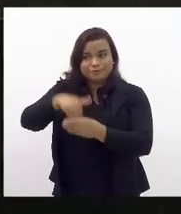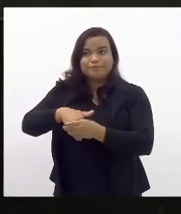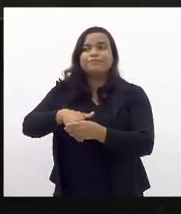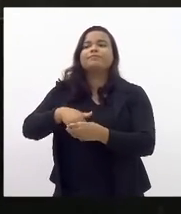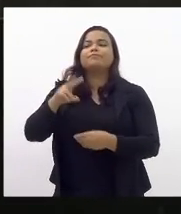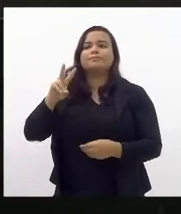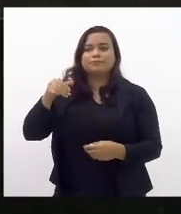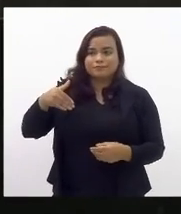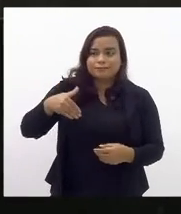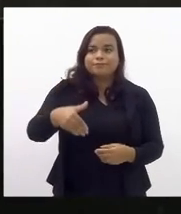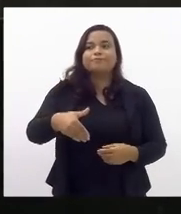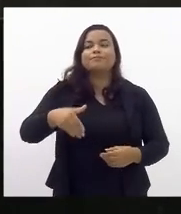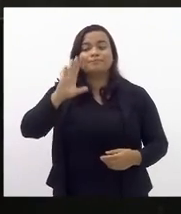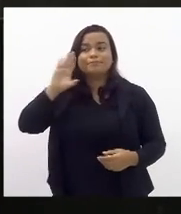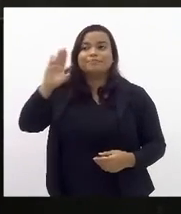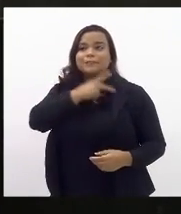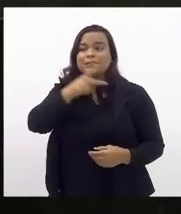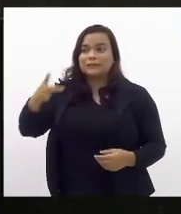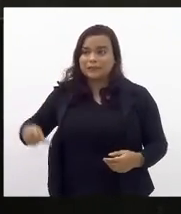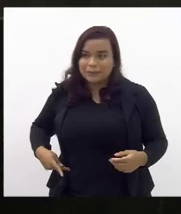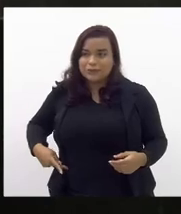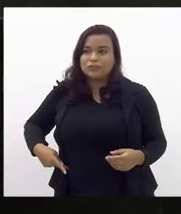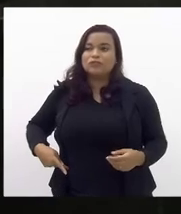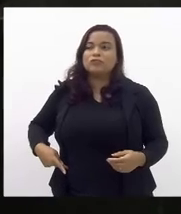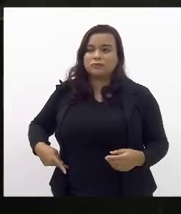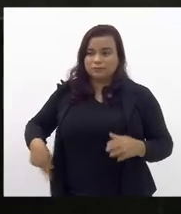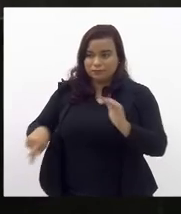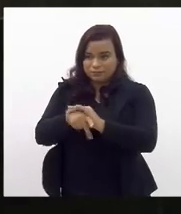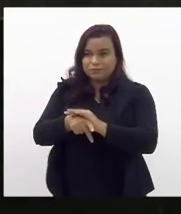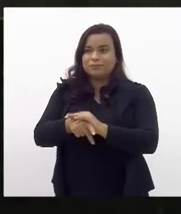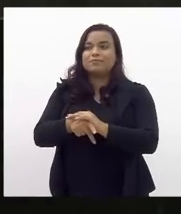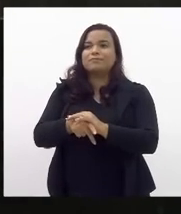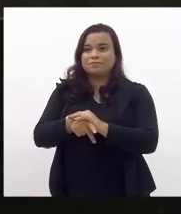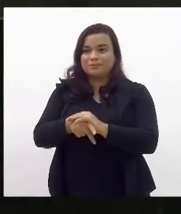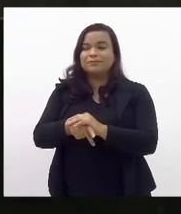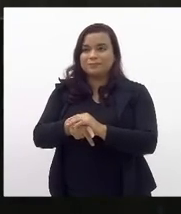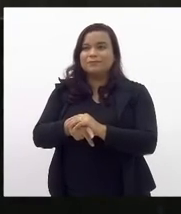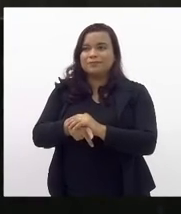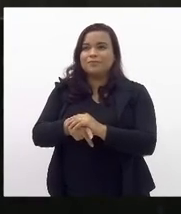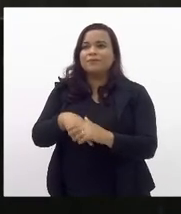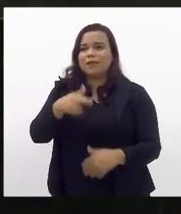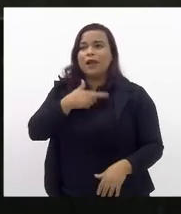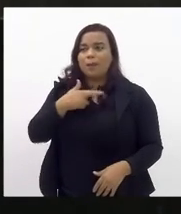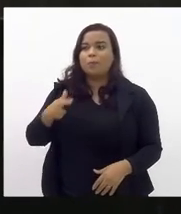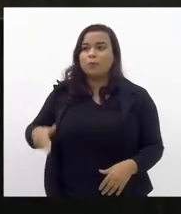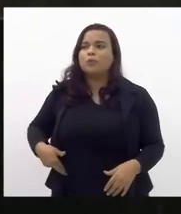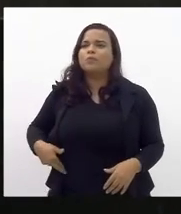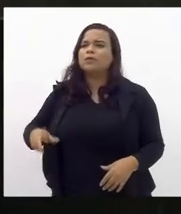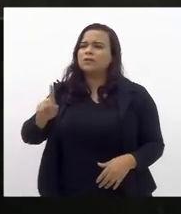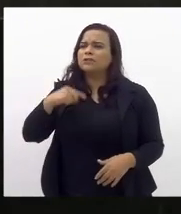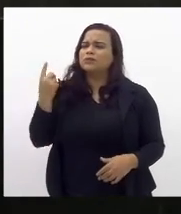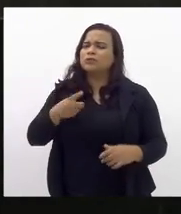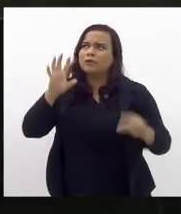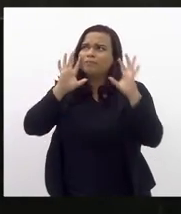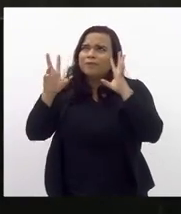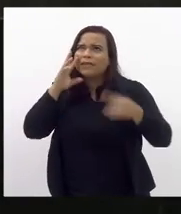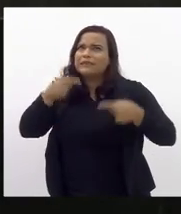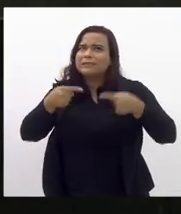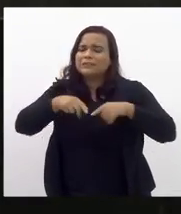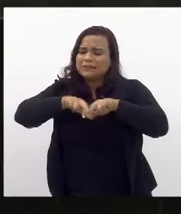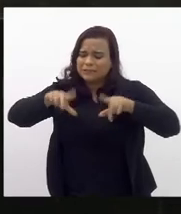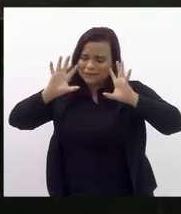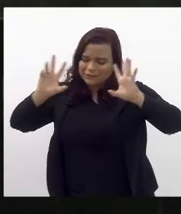né, para a presidente da República, que puxa as maiores discussões. E eu não vejo,